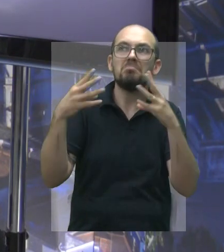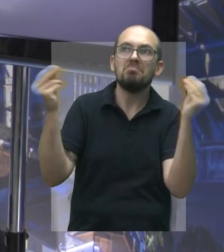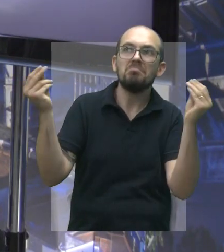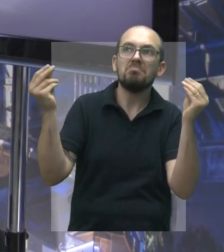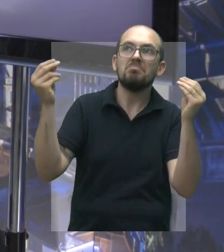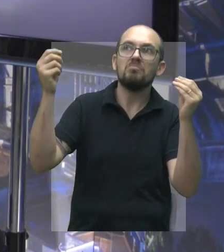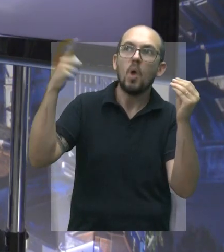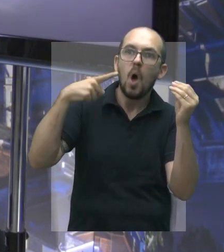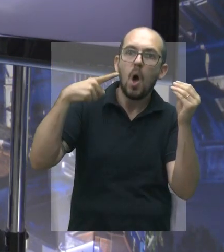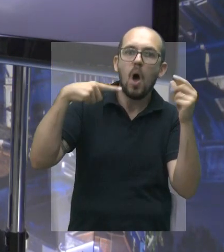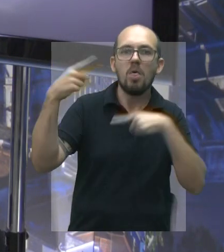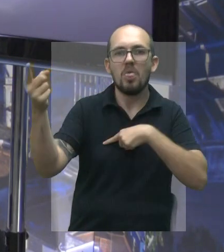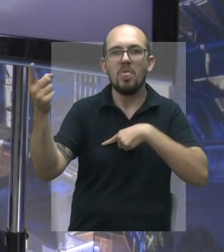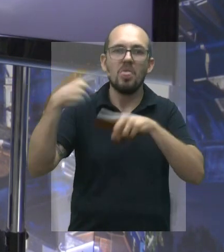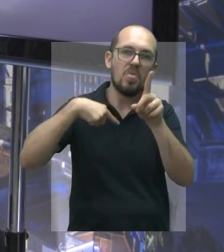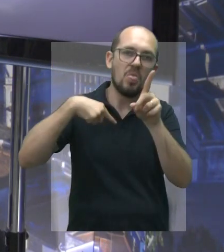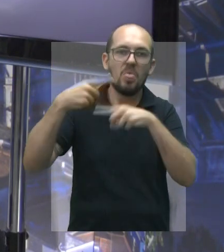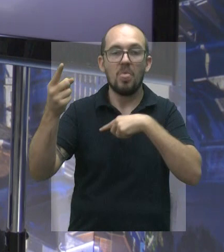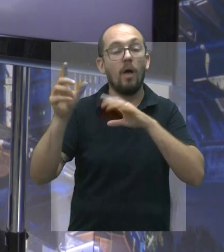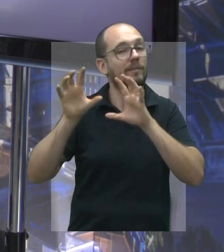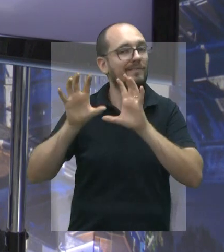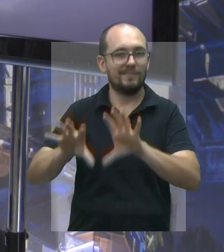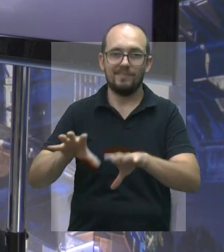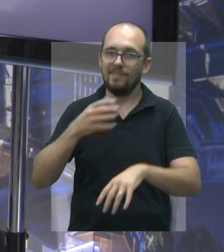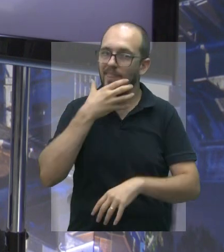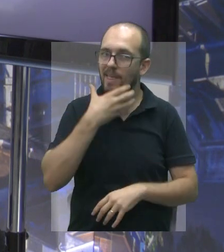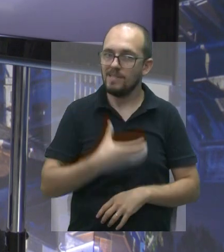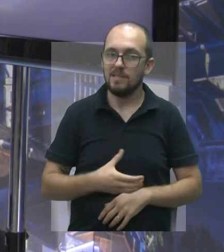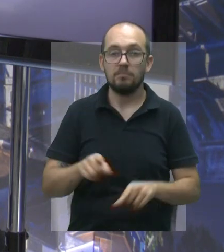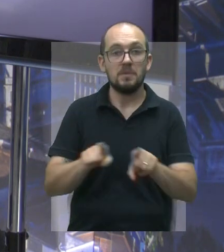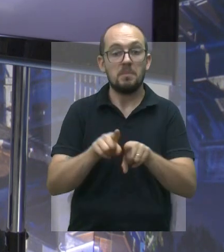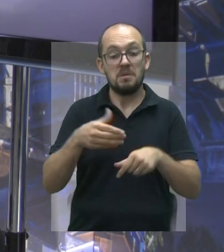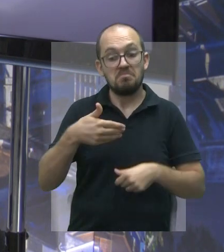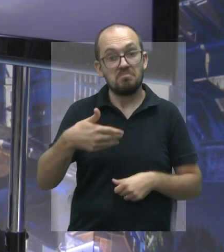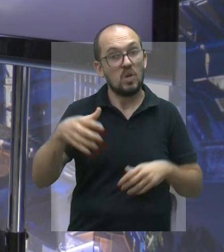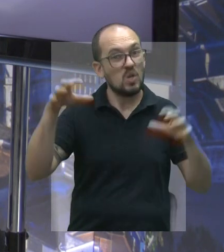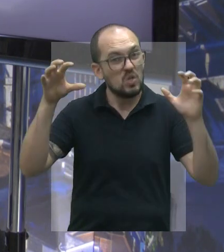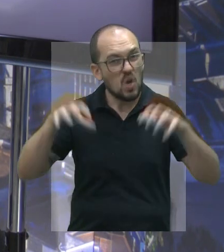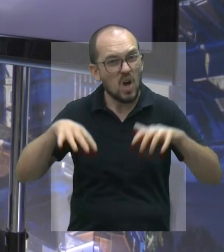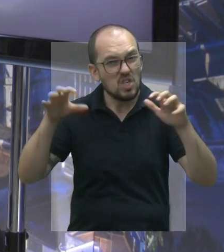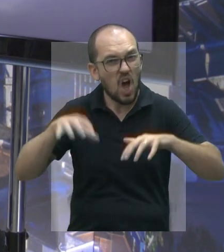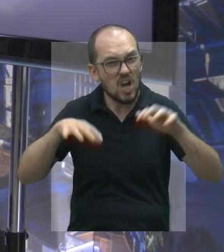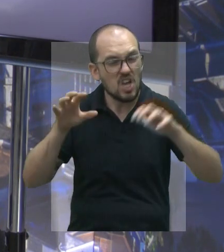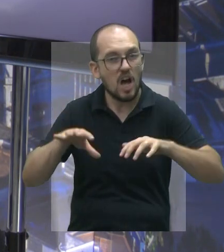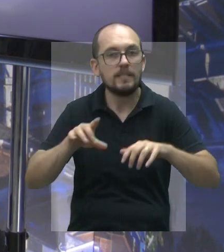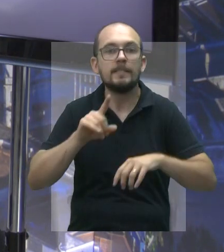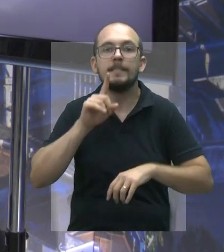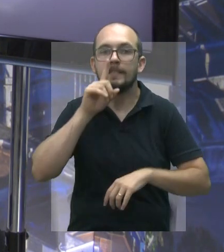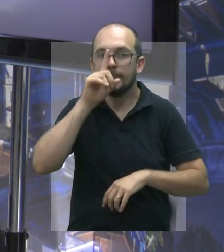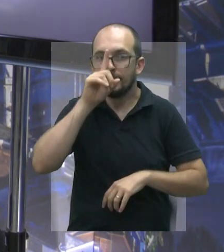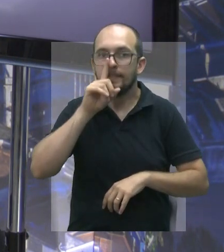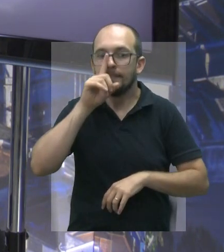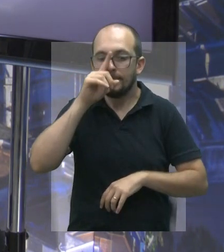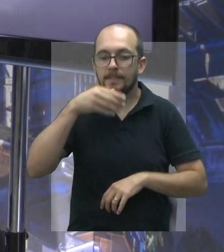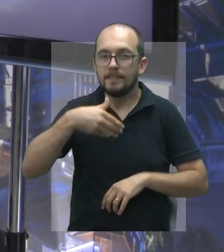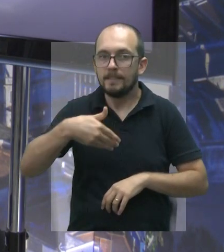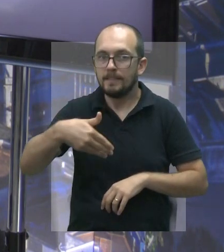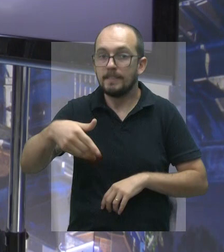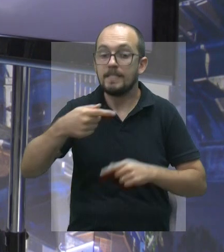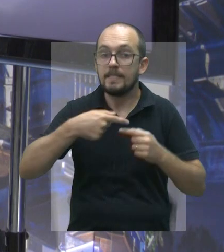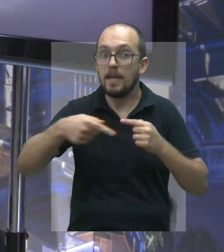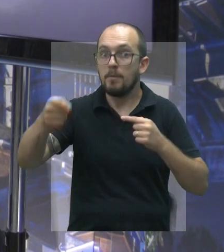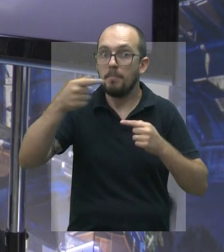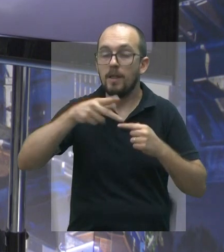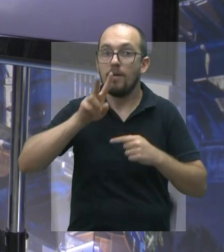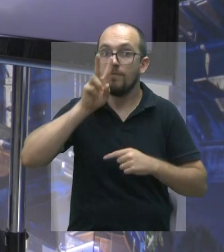chove de novo e por aí vai. E a expectativa é que esse período de chuvas se intensifique ainda mais já nas próximas semanas. E a